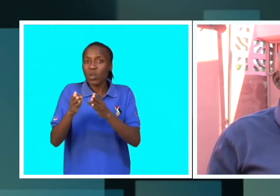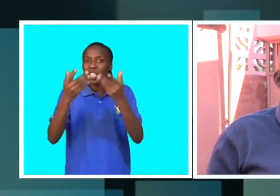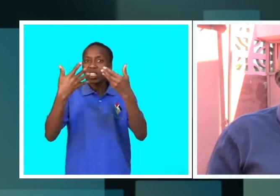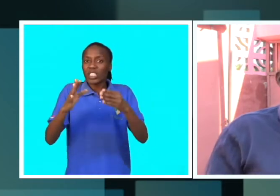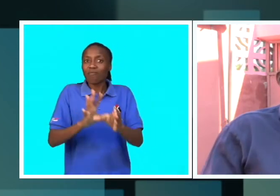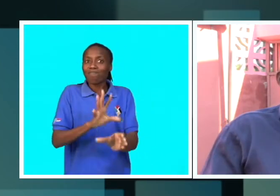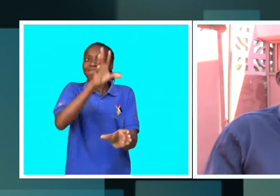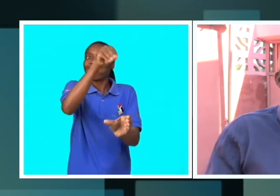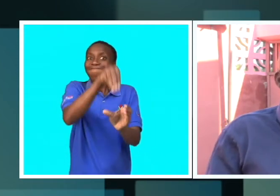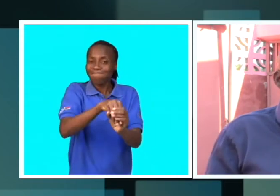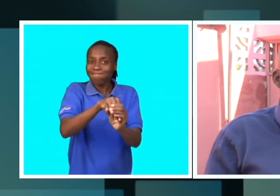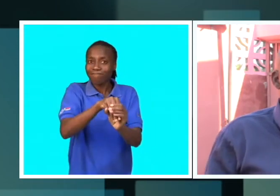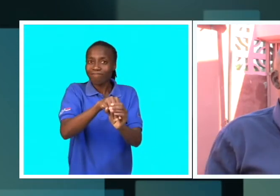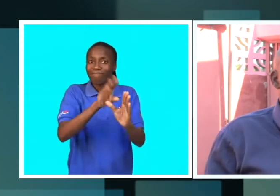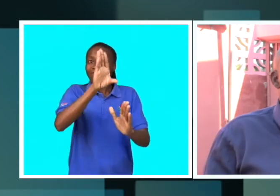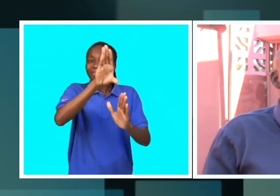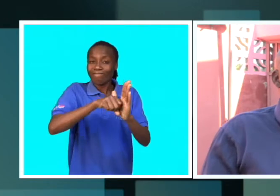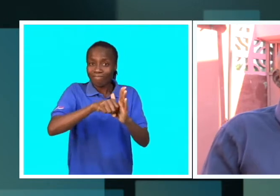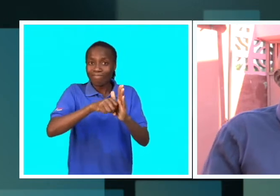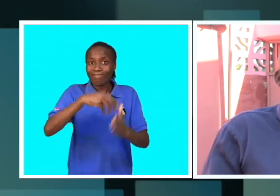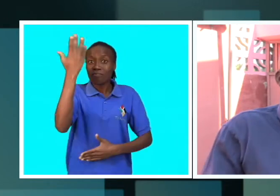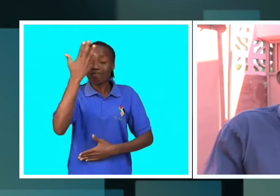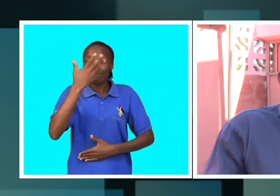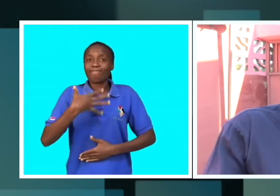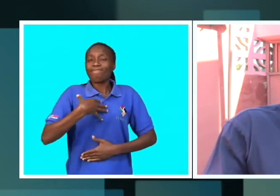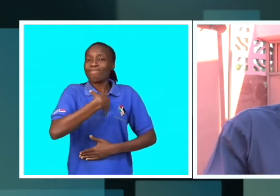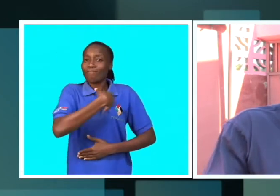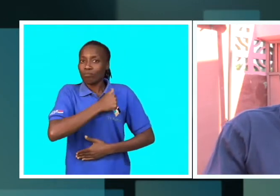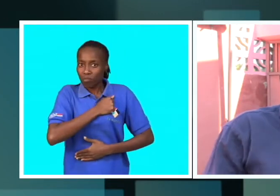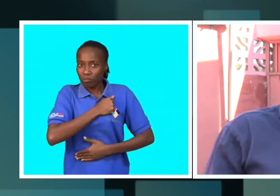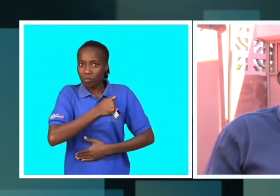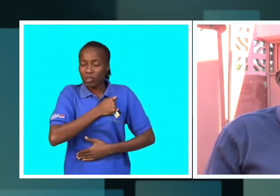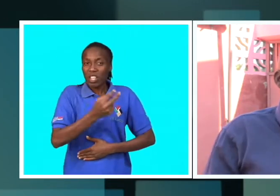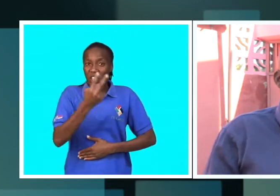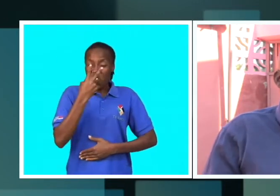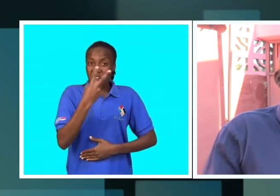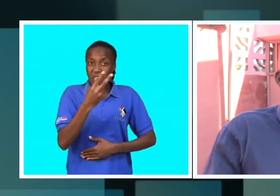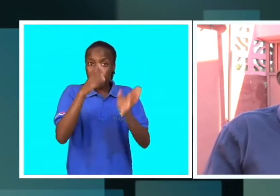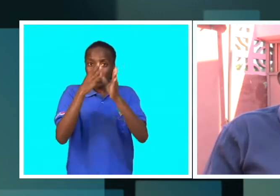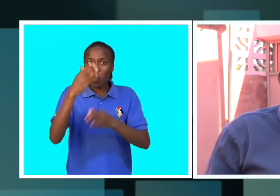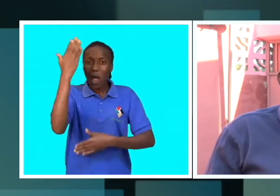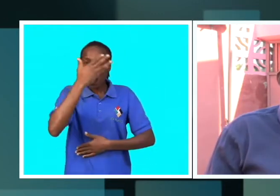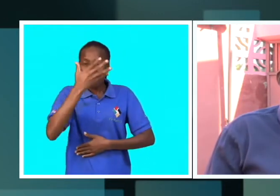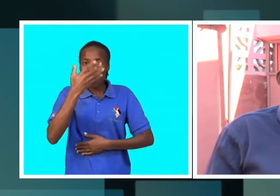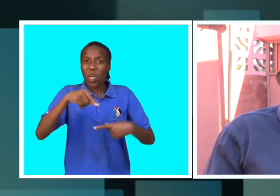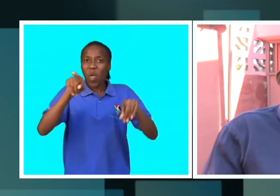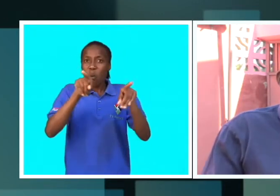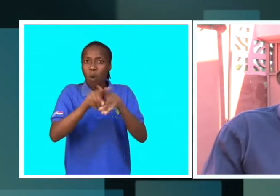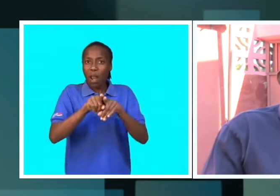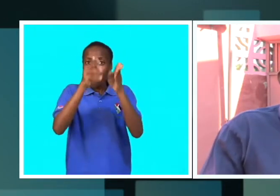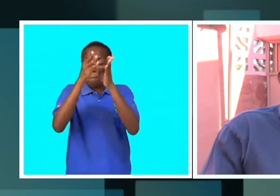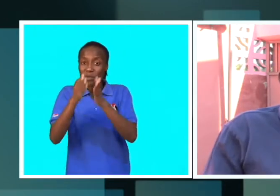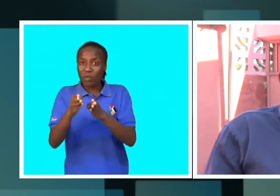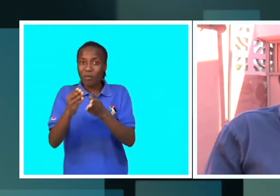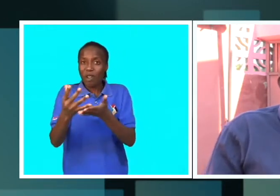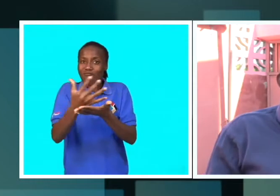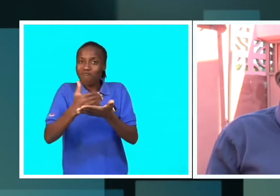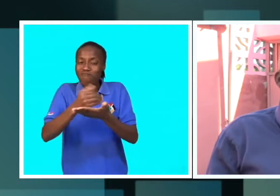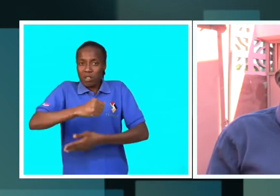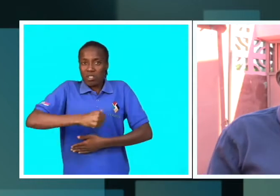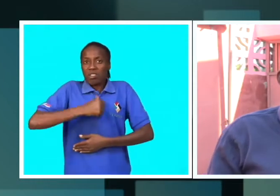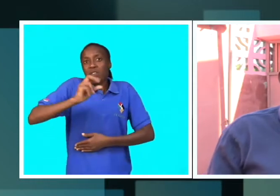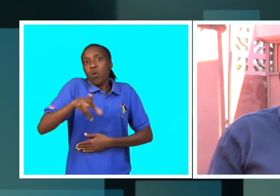pessoas acabaram se envolvendo em crimes de, ao mesmo tempo, matar o albino, olhando no albino como um indivíduo